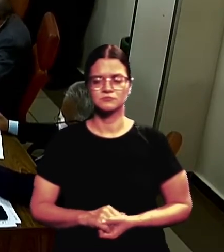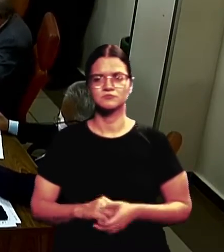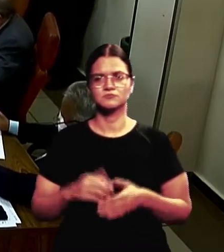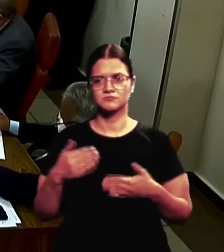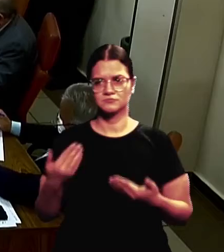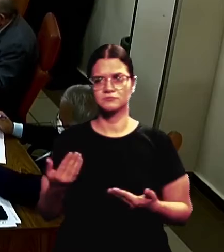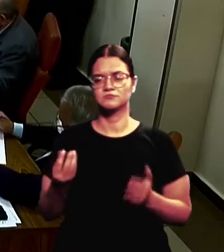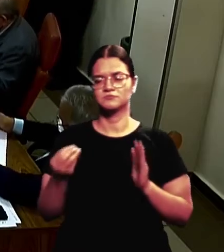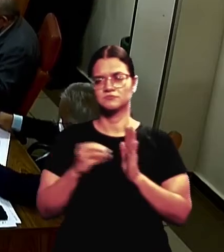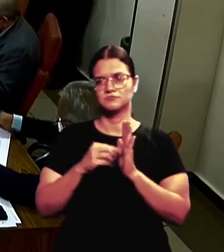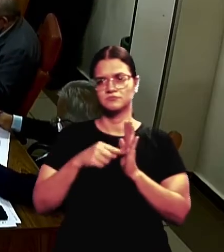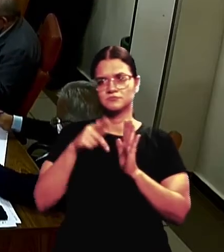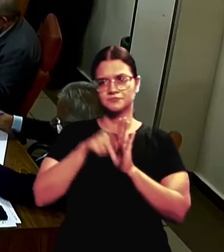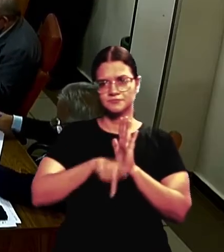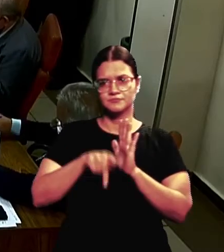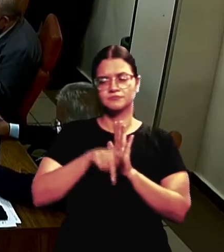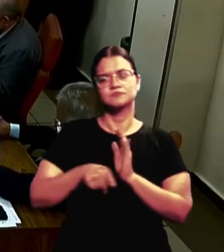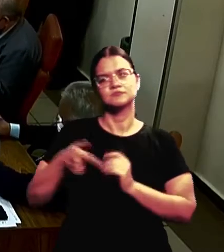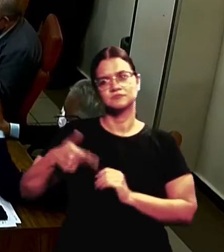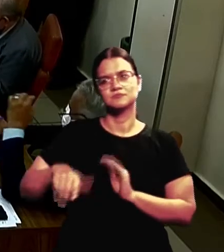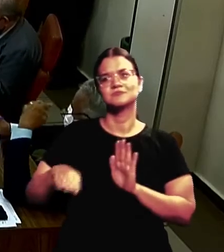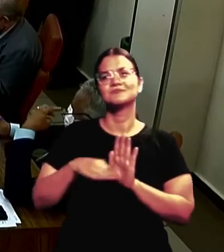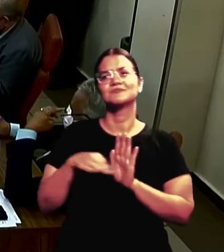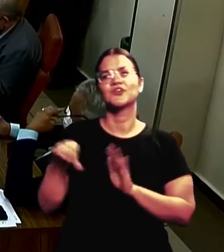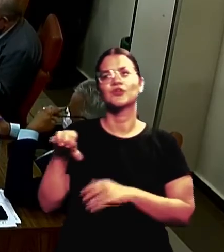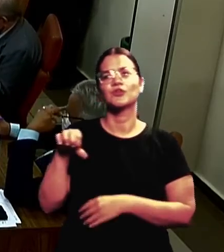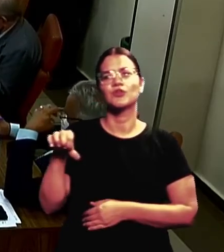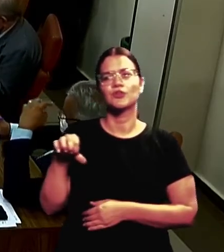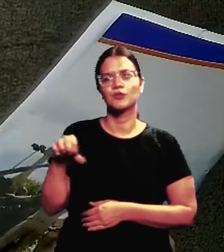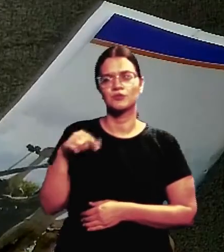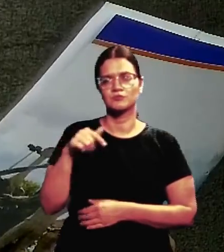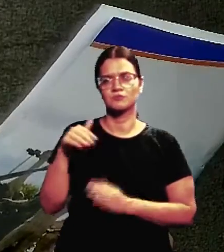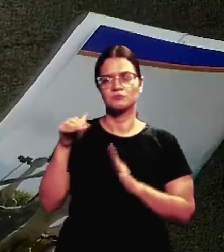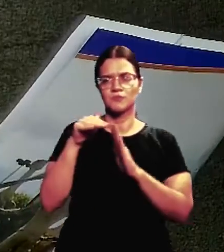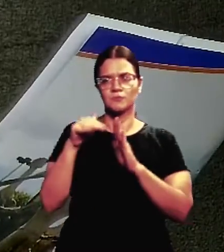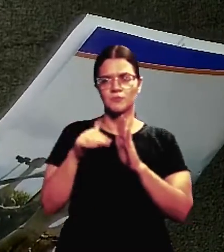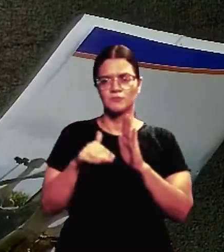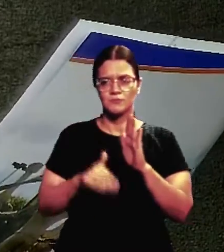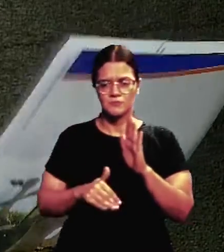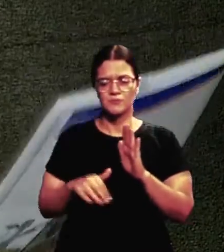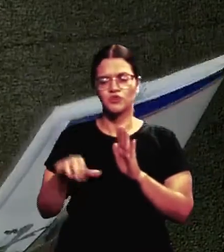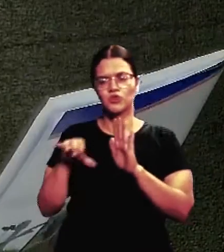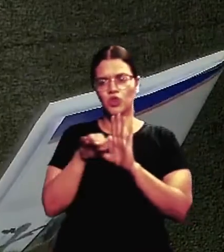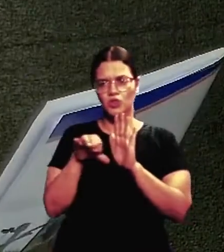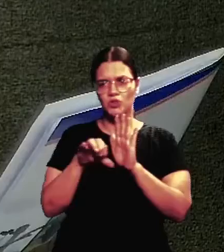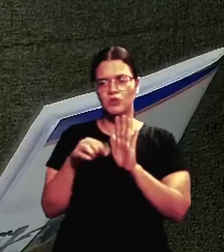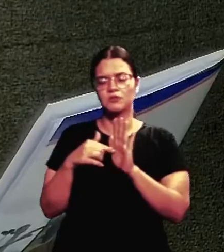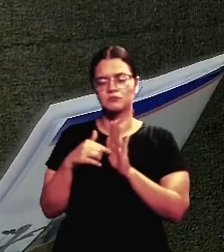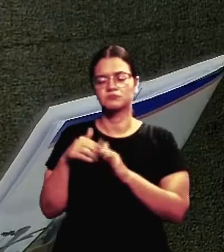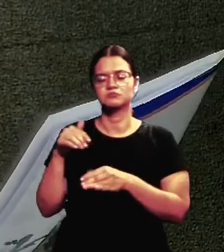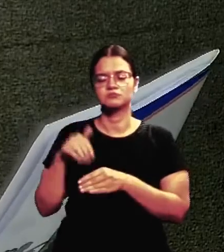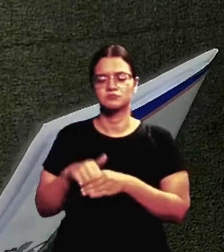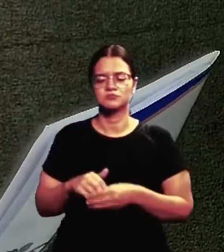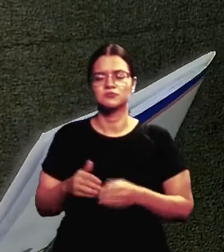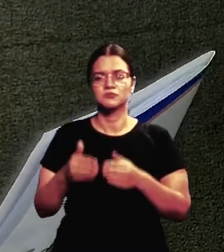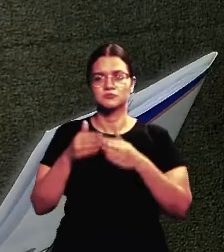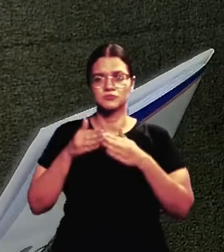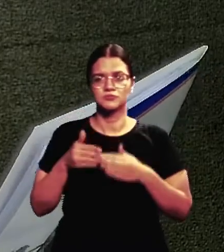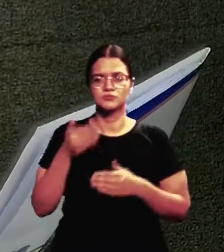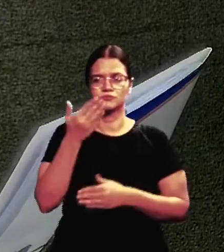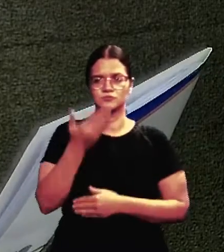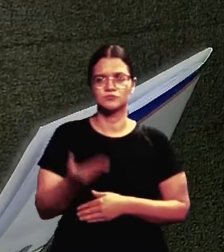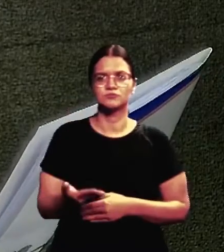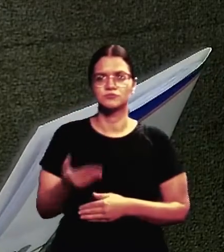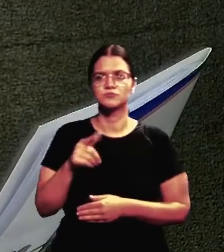cumprido. Portanto, vou colocar o projeto novamente, o item 9, na pauta, e pedir de